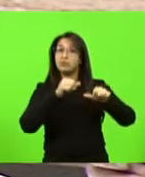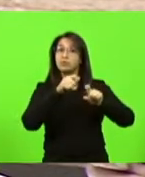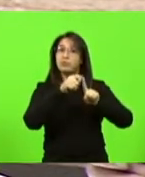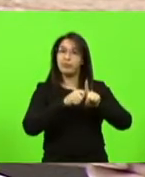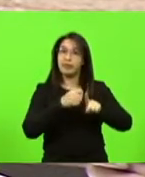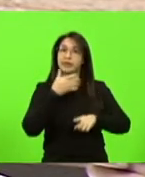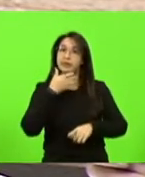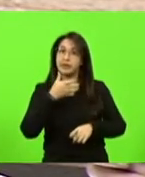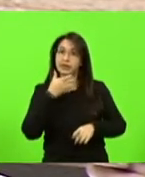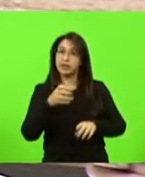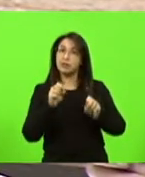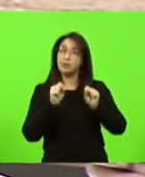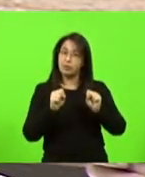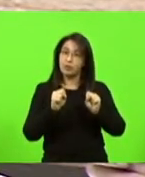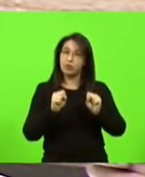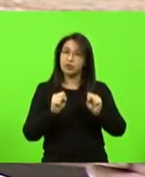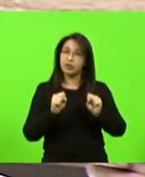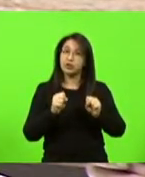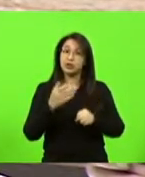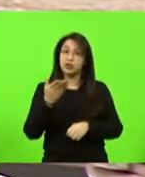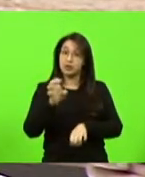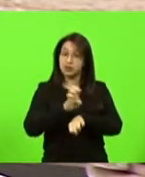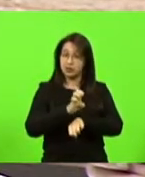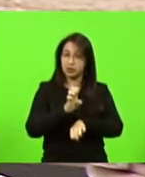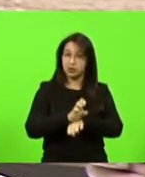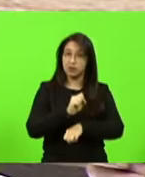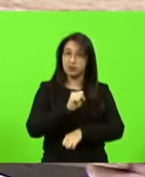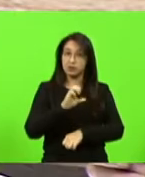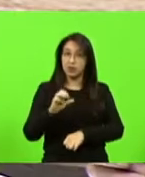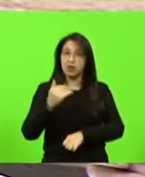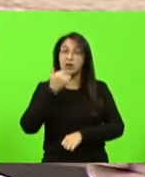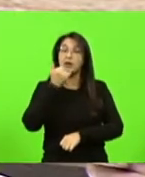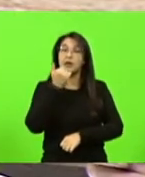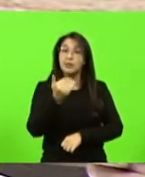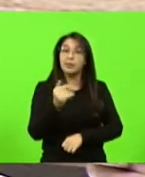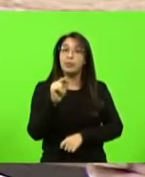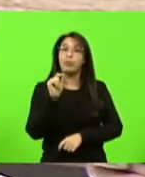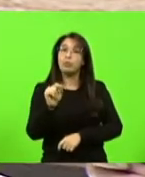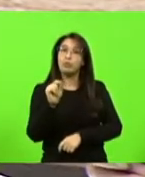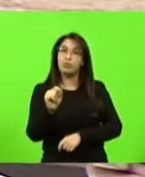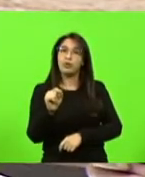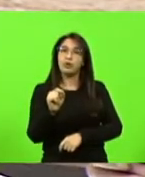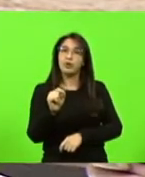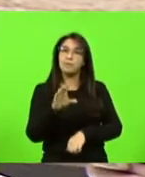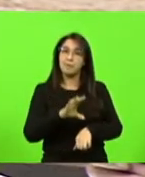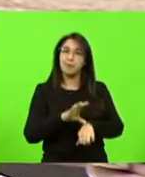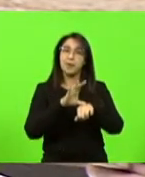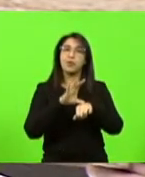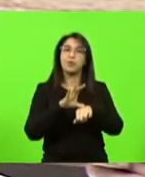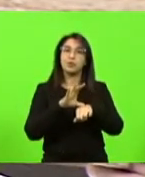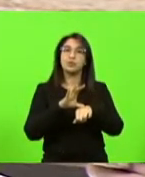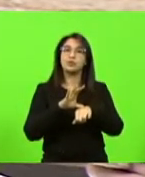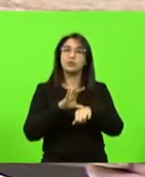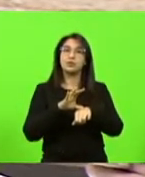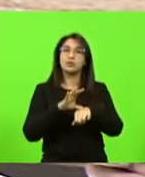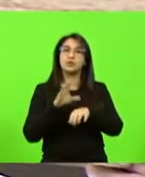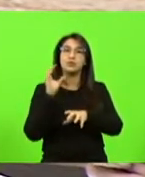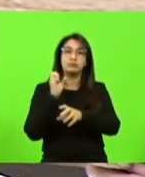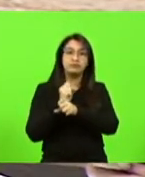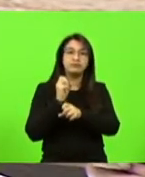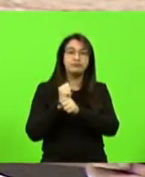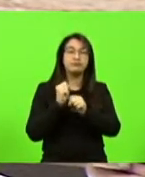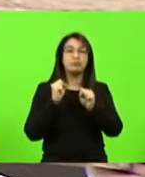tem possibilidade, o próprio Estado de Santa Catarina pediu ao Conselho Fazendário para estender o